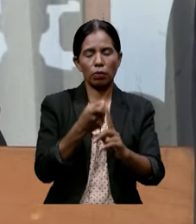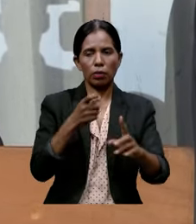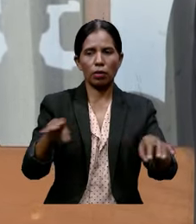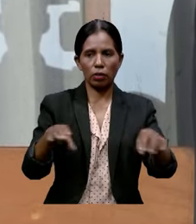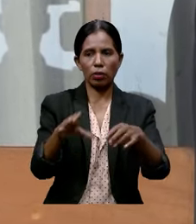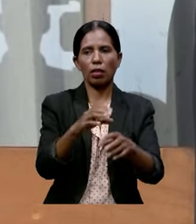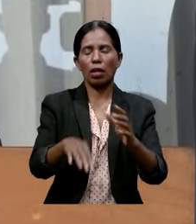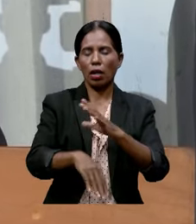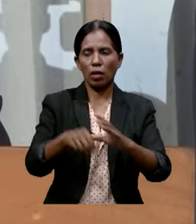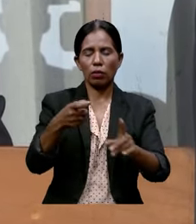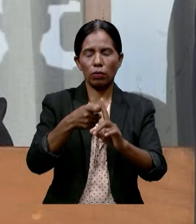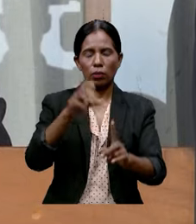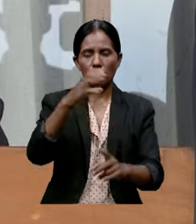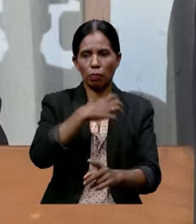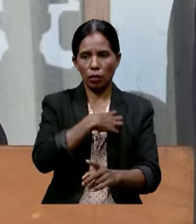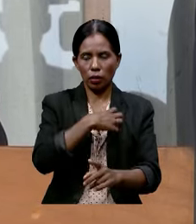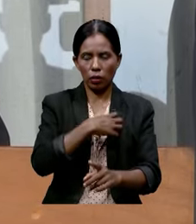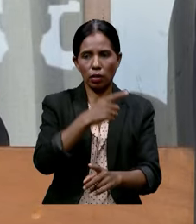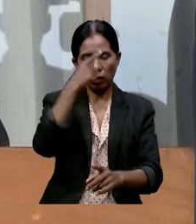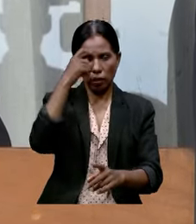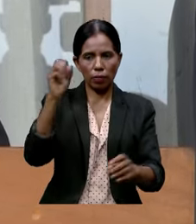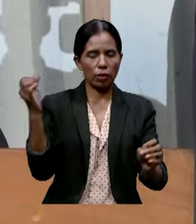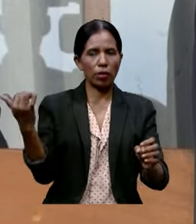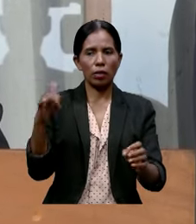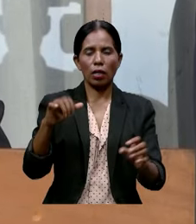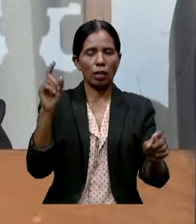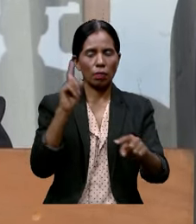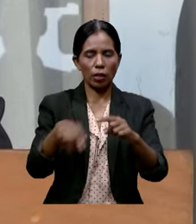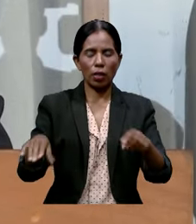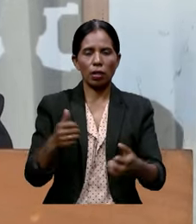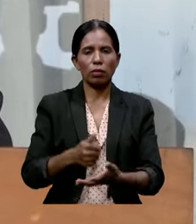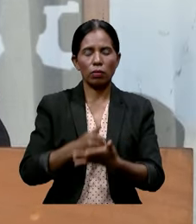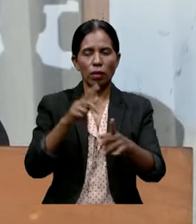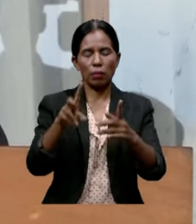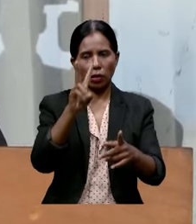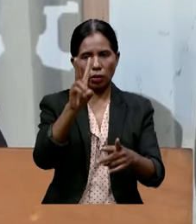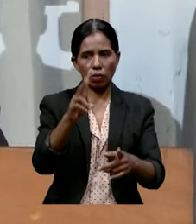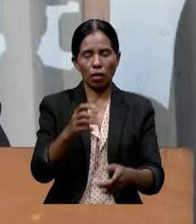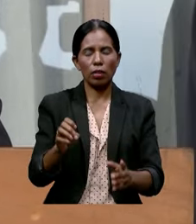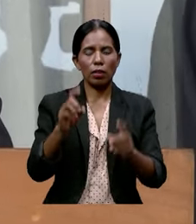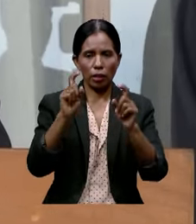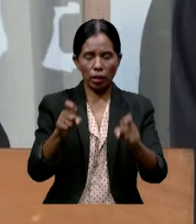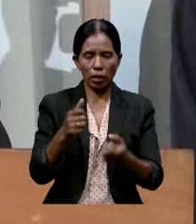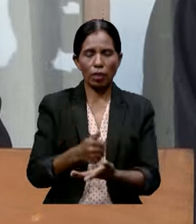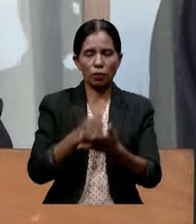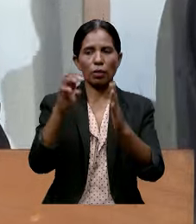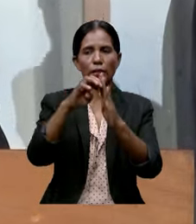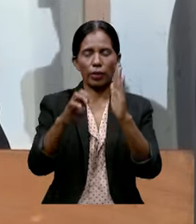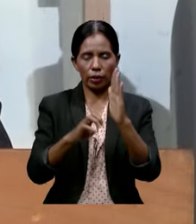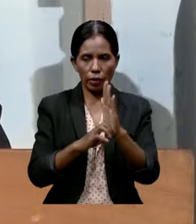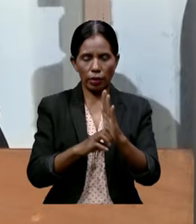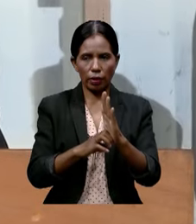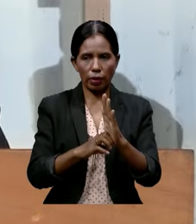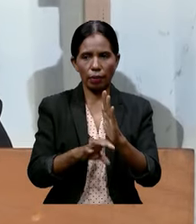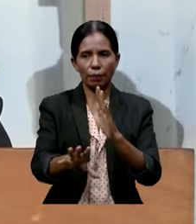disvinculaan kre sai usi pentel ne kata ni la bel servi e marua e ti servi estado imi enba